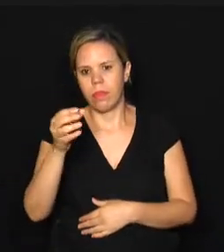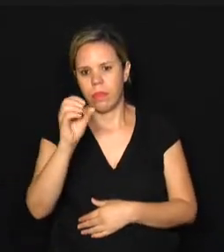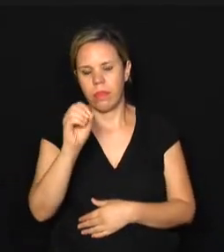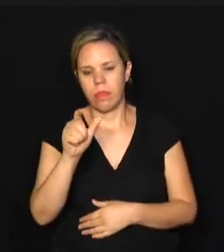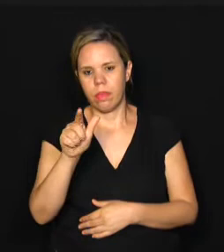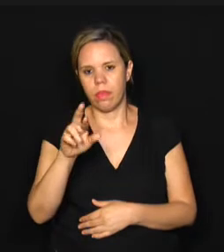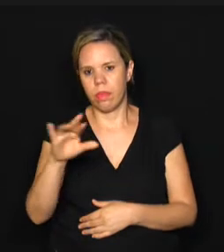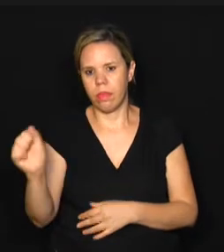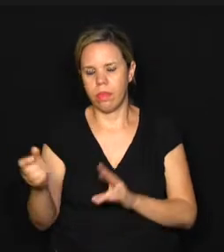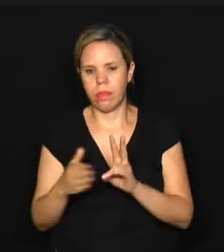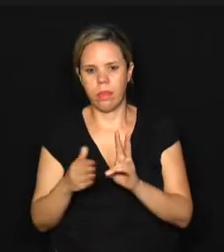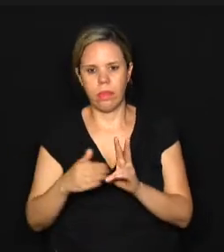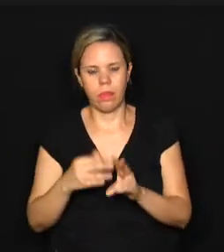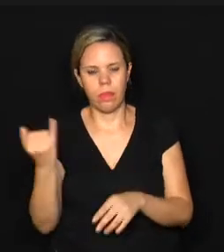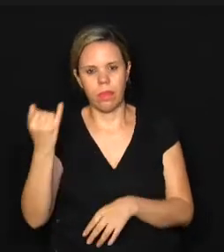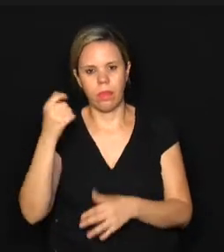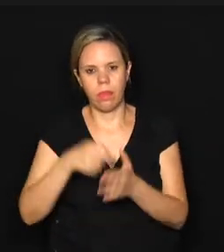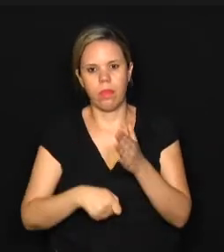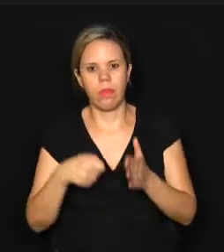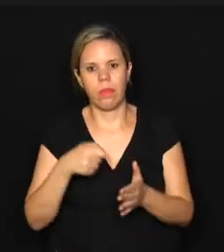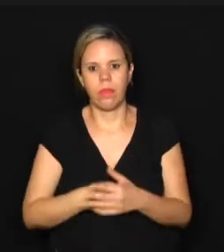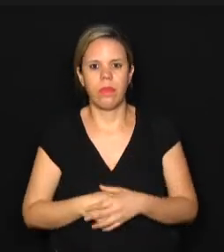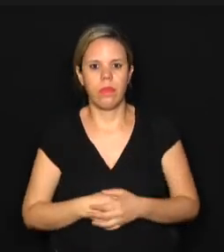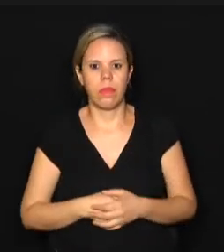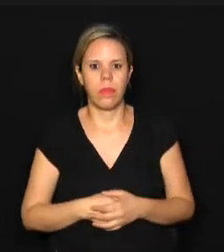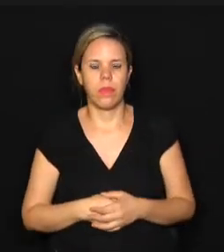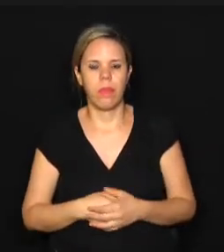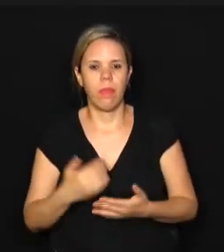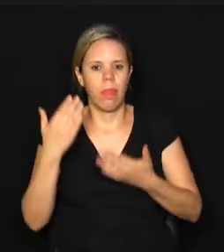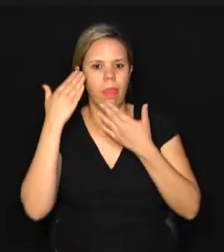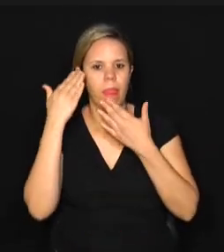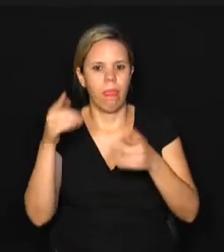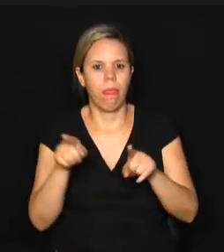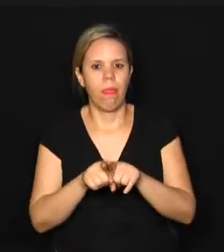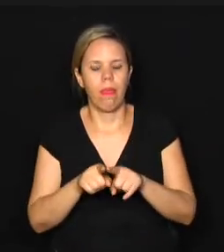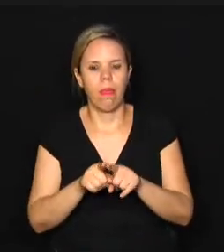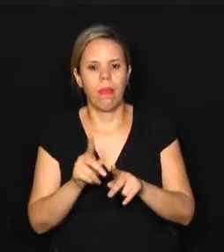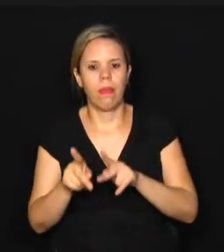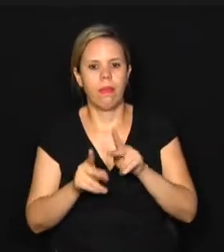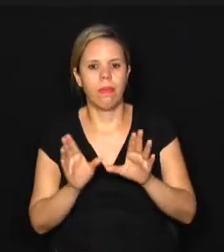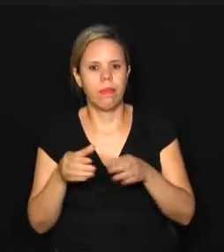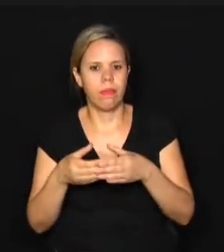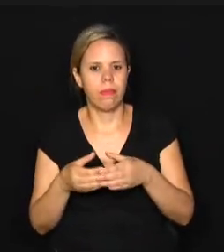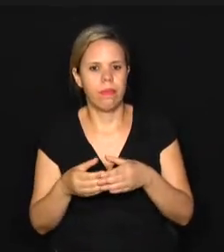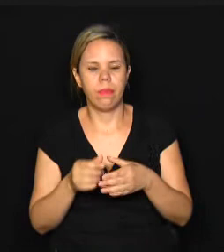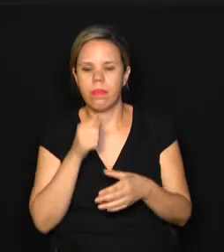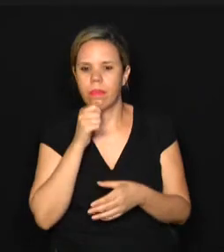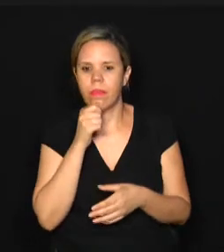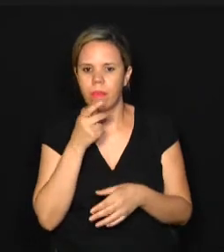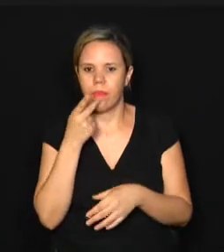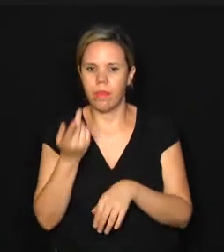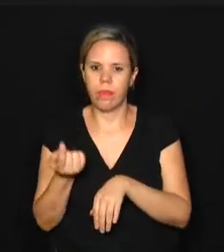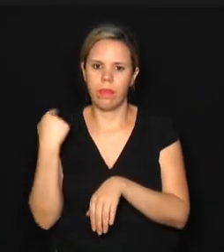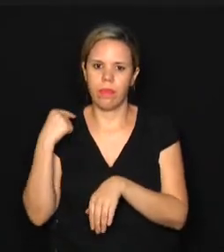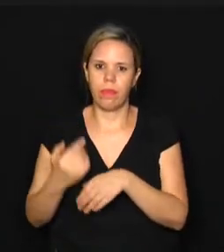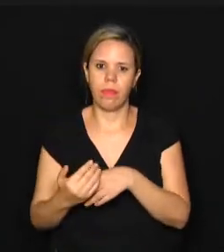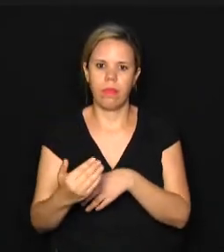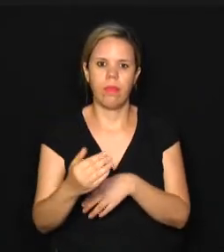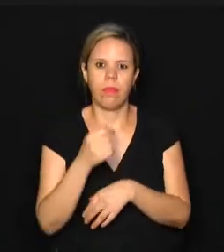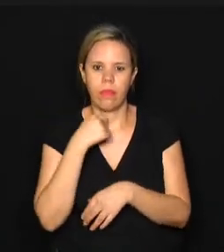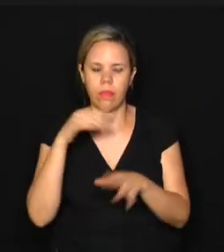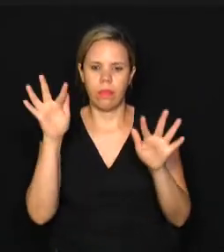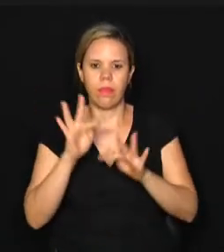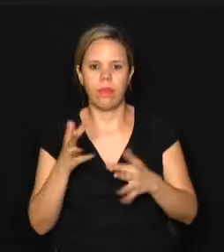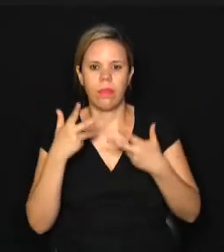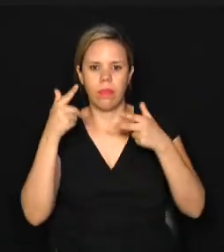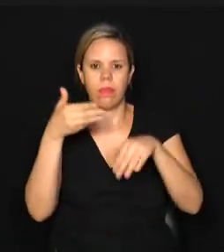pessoa muito importante mesmo nessa luta. Agradecer a quem falou antes e quem ainda vai falar. São pessoas maravilhosas, eu fico muito feliz de estar